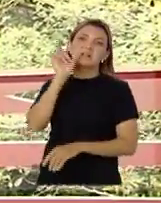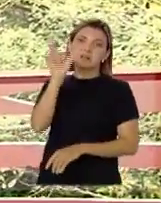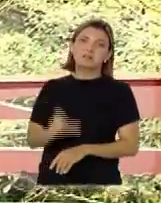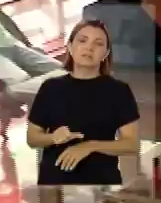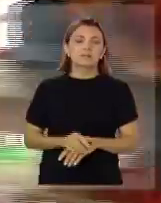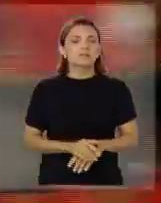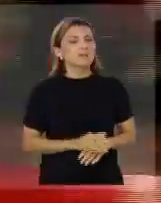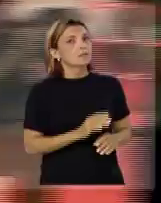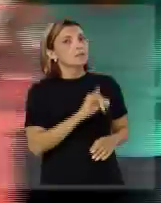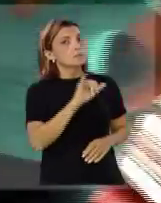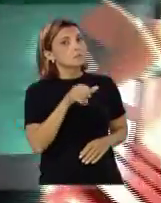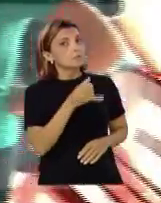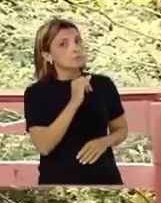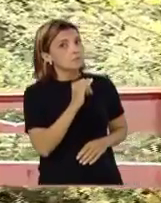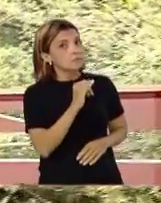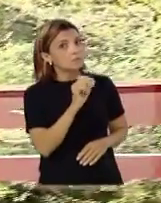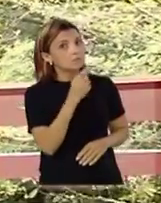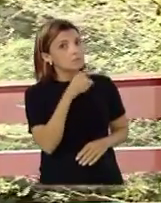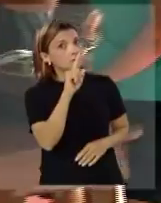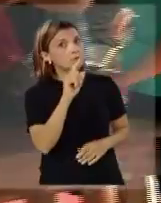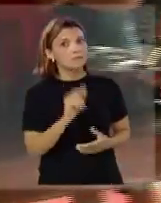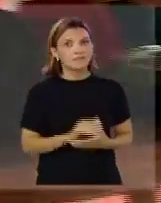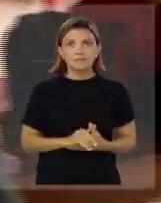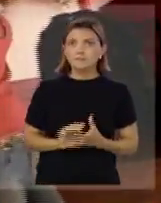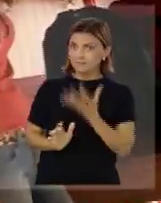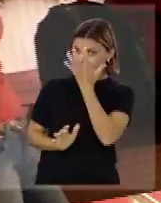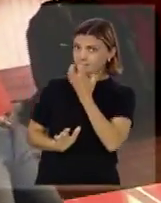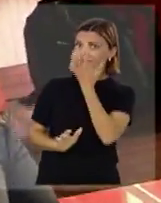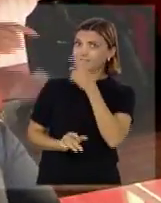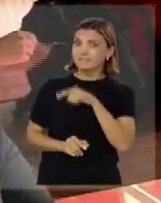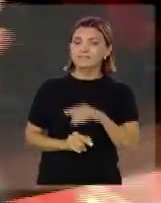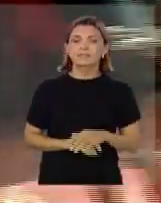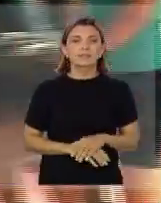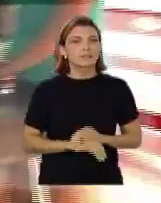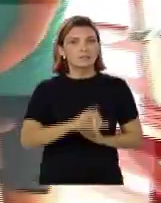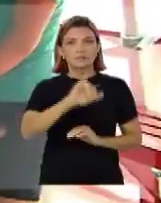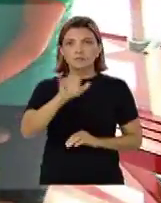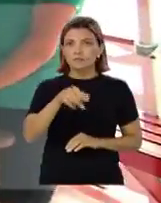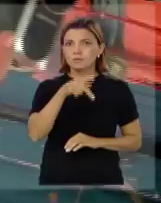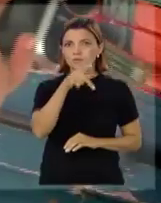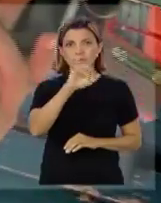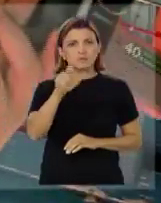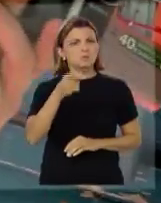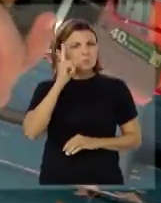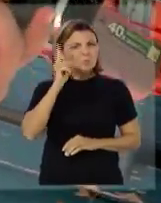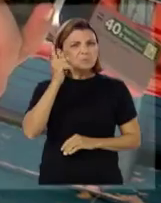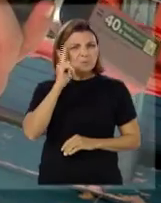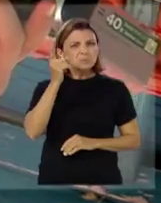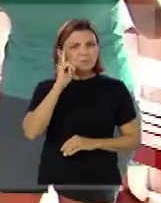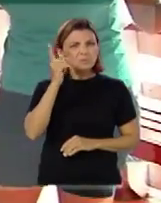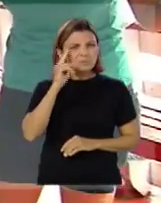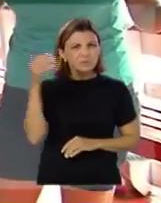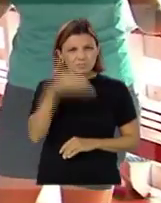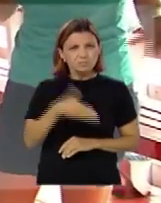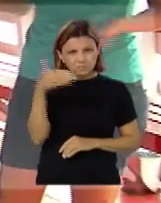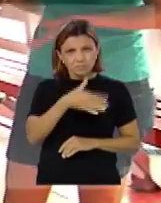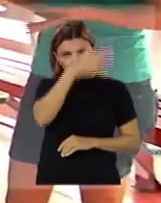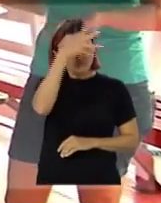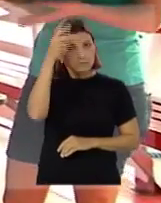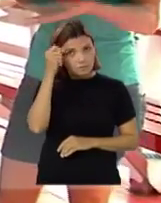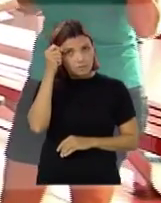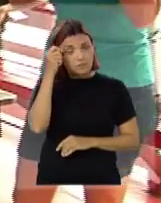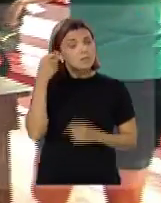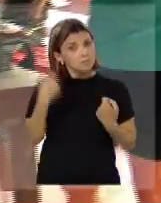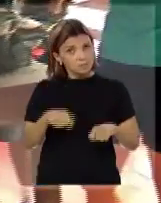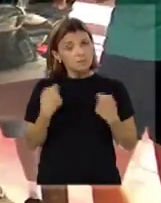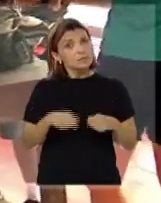pessoa muito legal. João Paulo. Chamou pelo nome porque tá bravo, hein? Ai, JP, JP. Não é todo dia que a gente tá na Amazônia, a gente